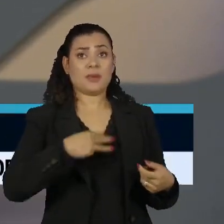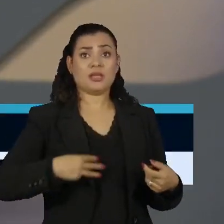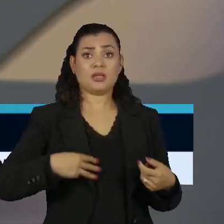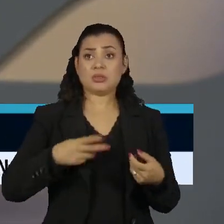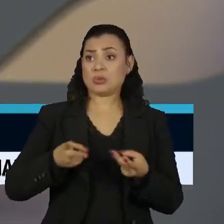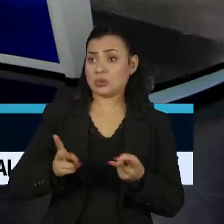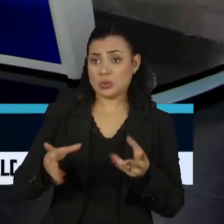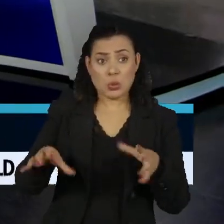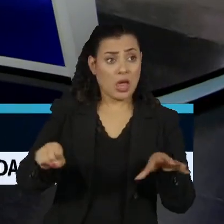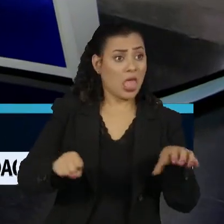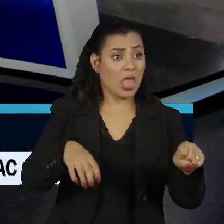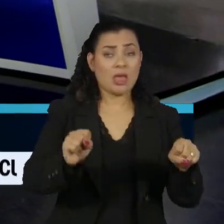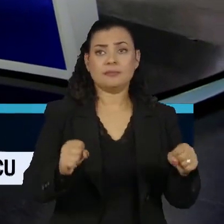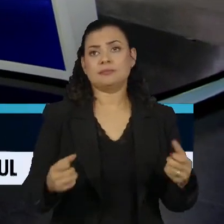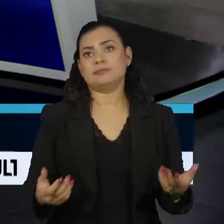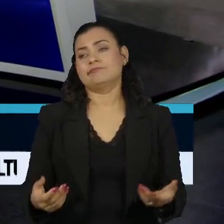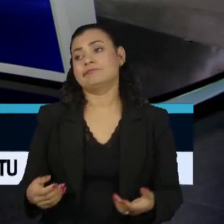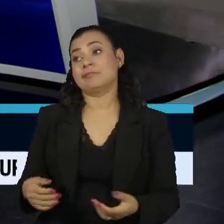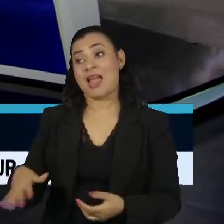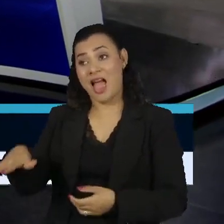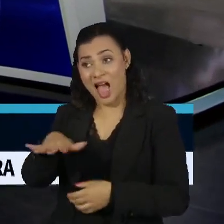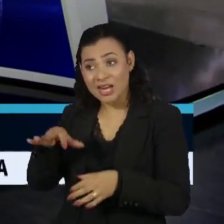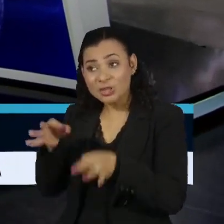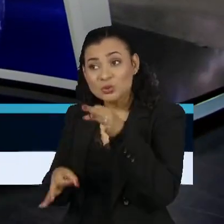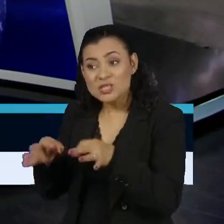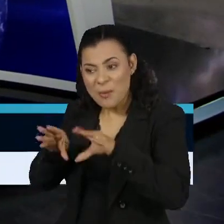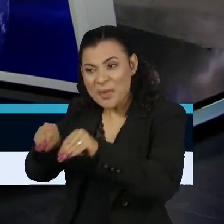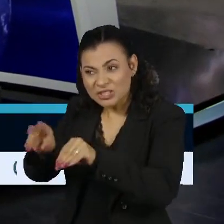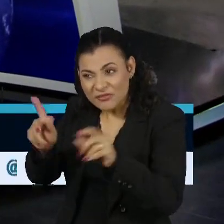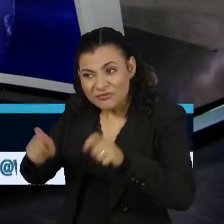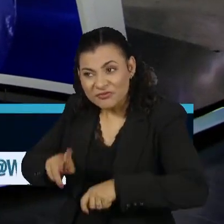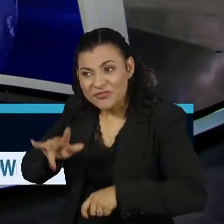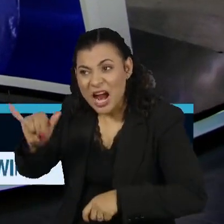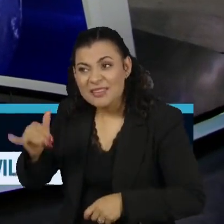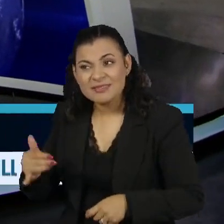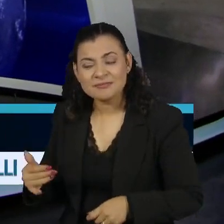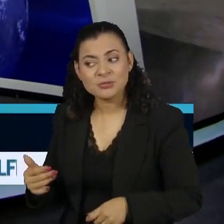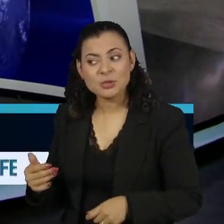Quem vai mexer com o poder judiciário mais poderoso da República?